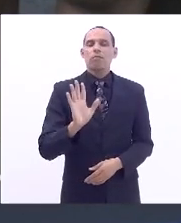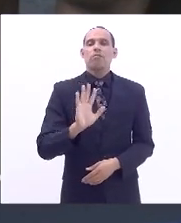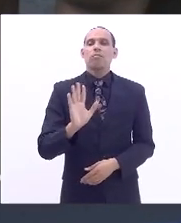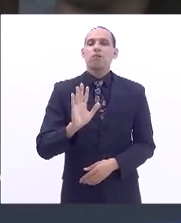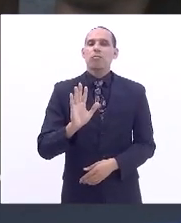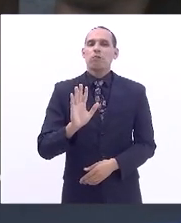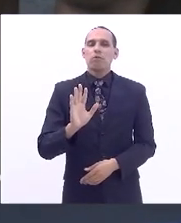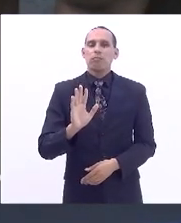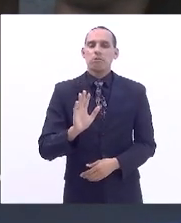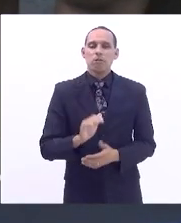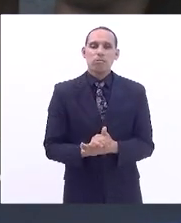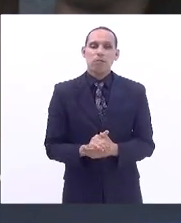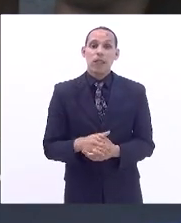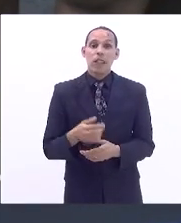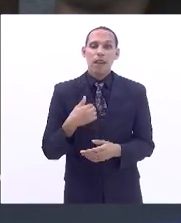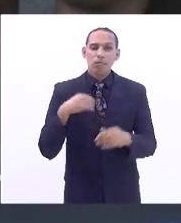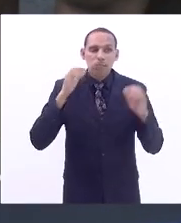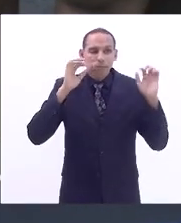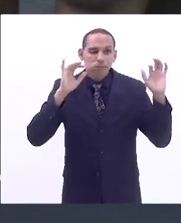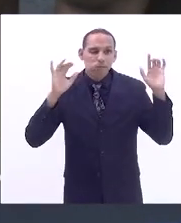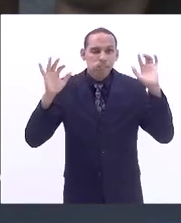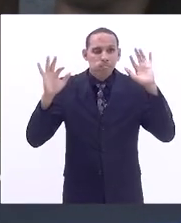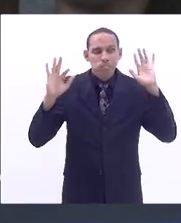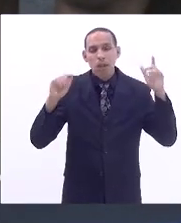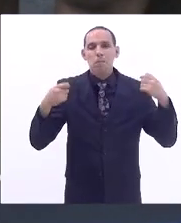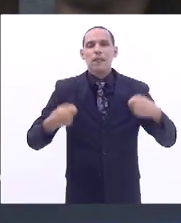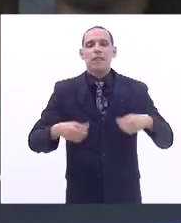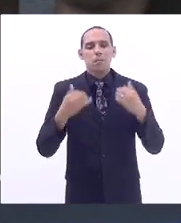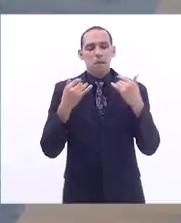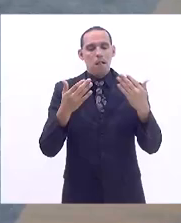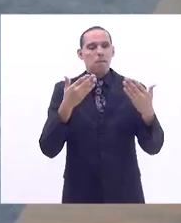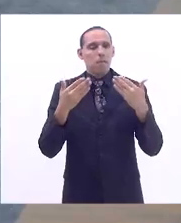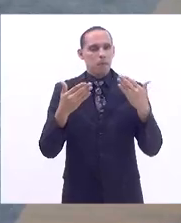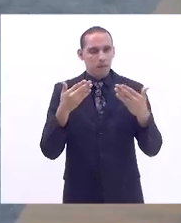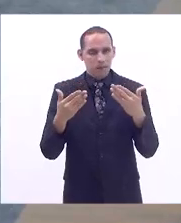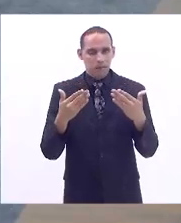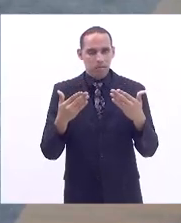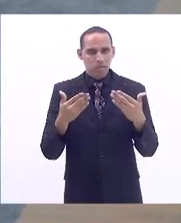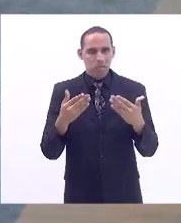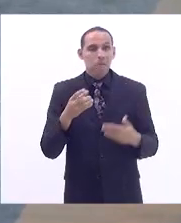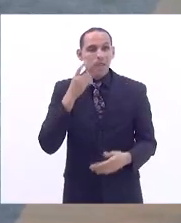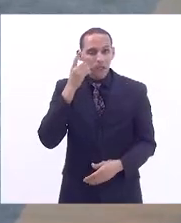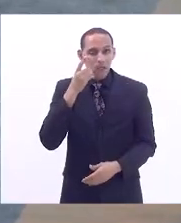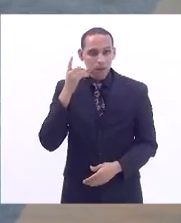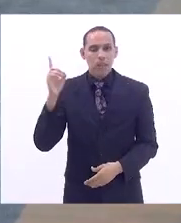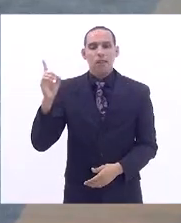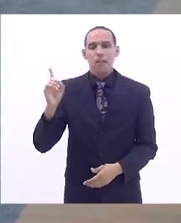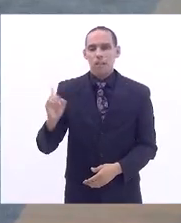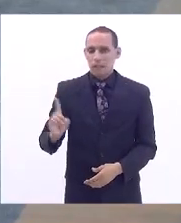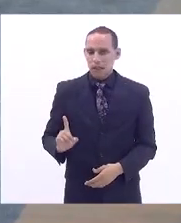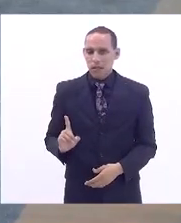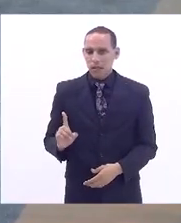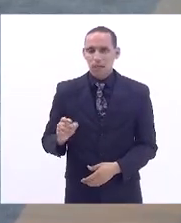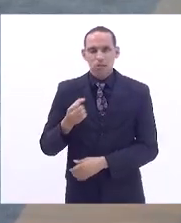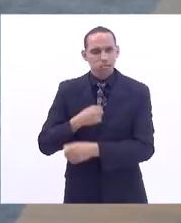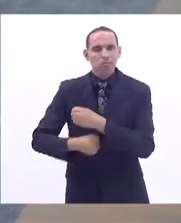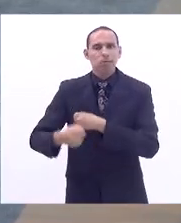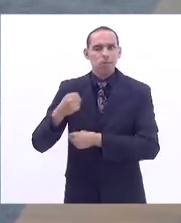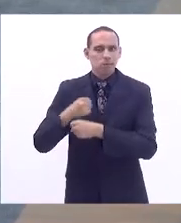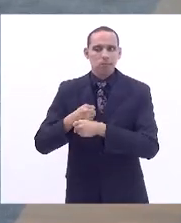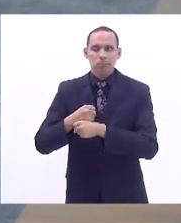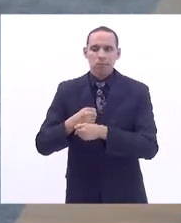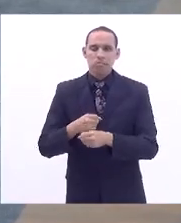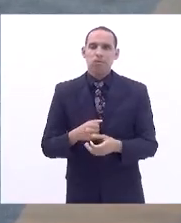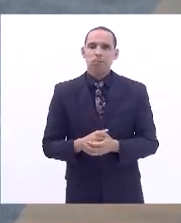e vou então ponderar aqui da necessidade de uma audiência pública a deputada Dani Monteiro fez no ano passado é bem